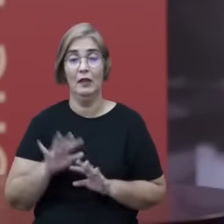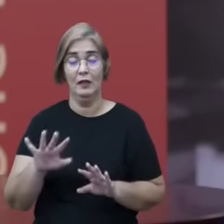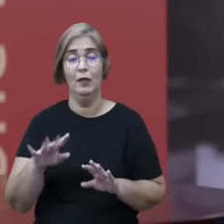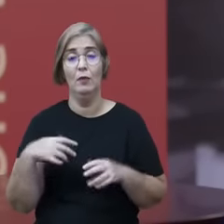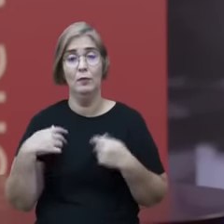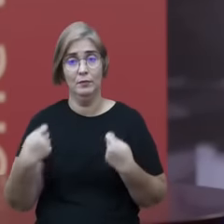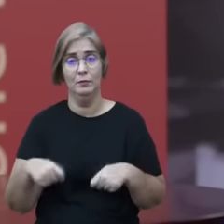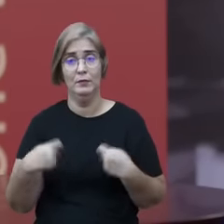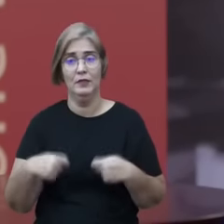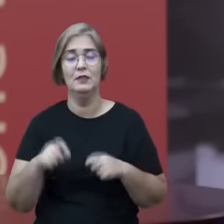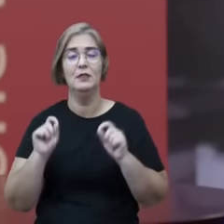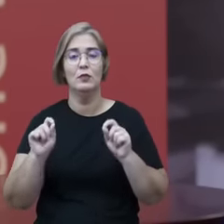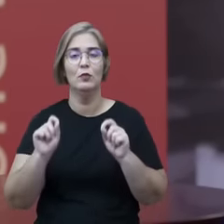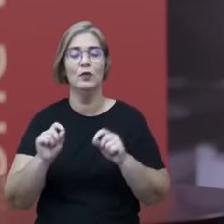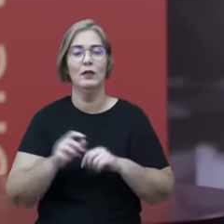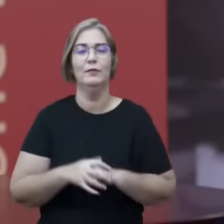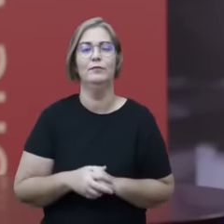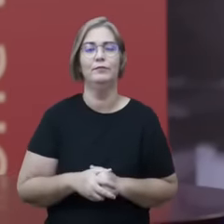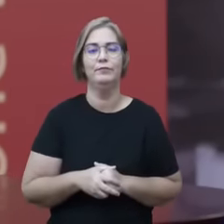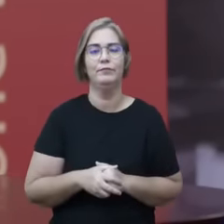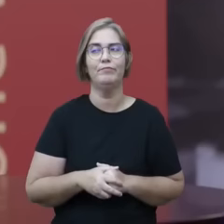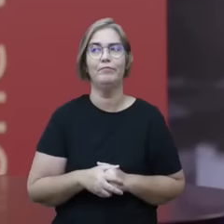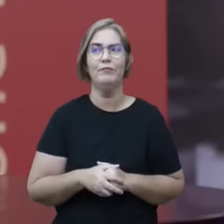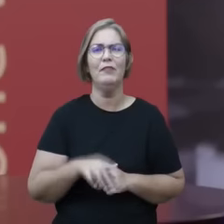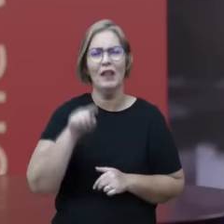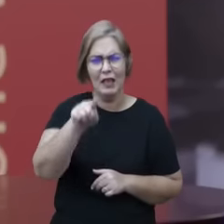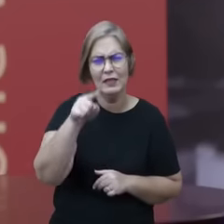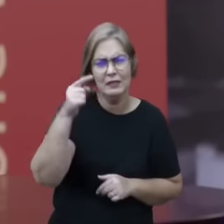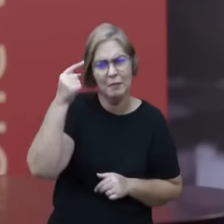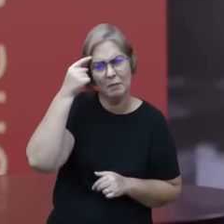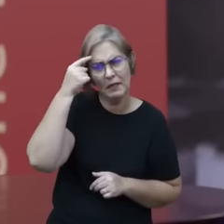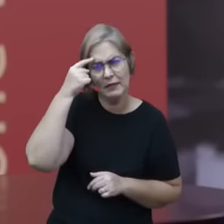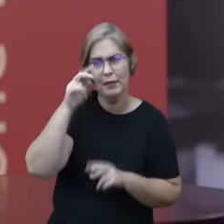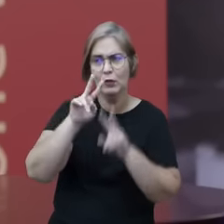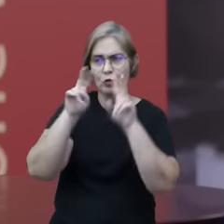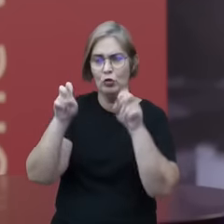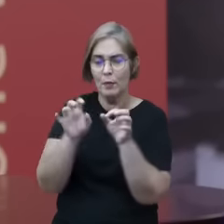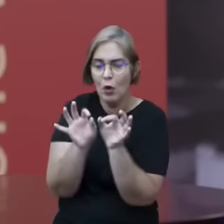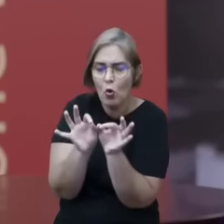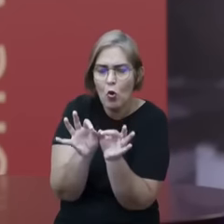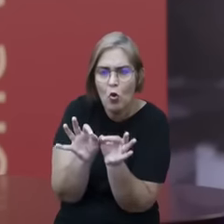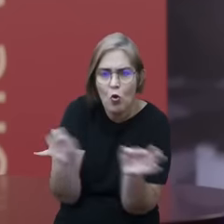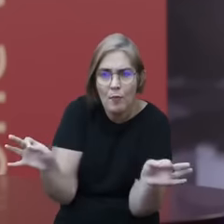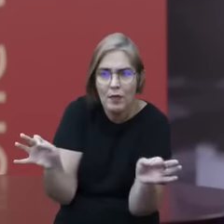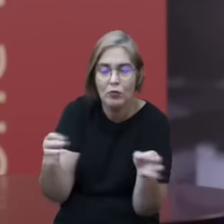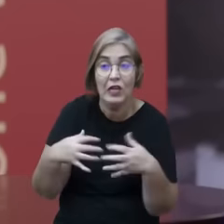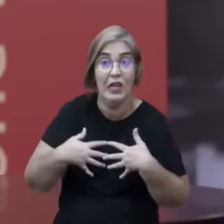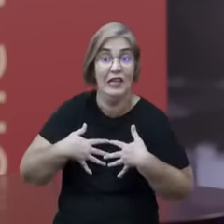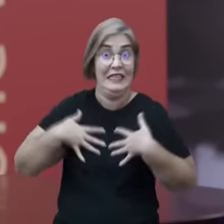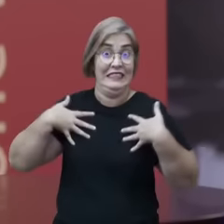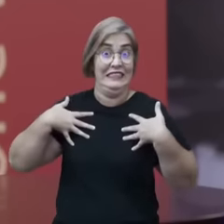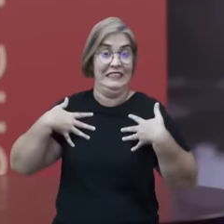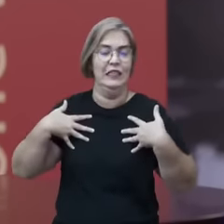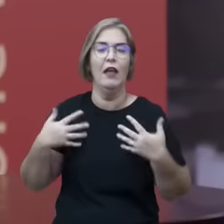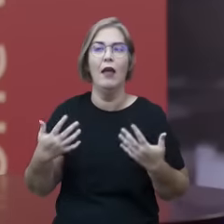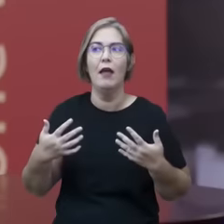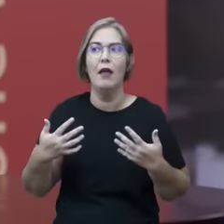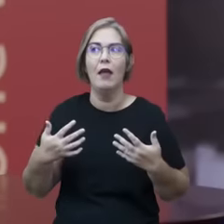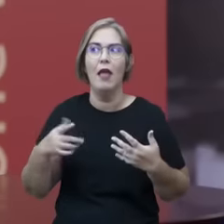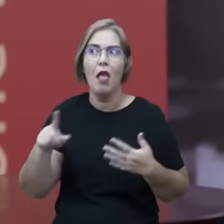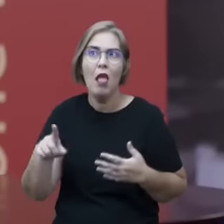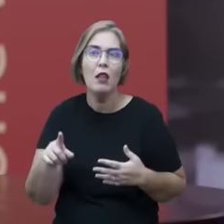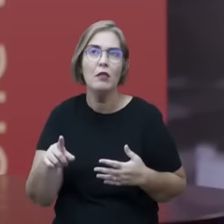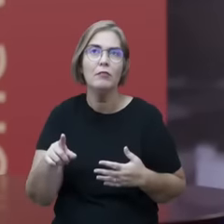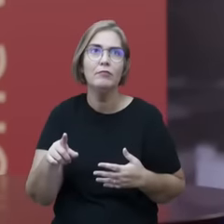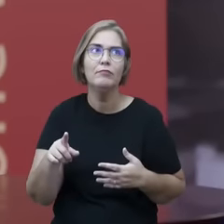dizer, ã, eh, eh, esse pensamento humilde e exitante, ele se coloca diante de nós, mas